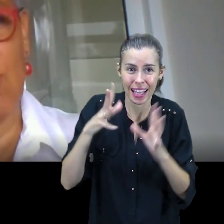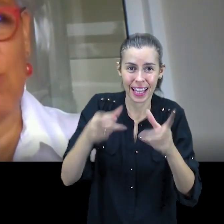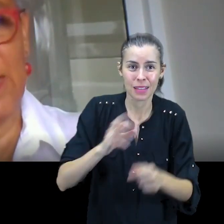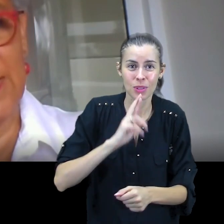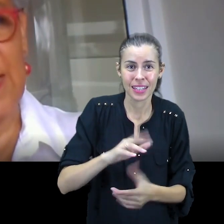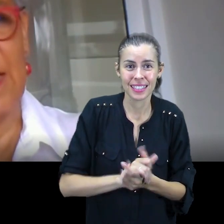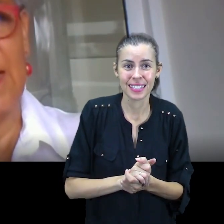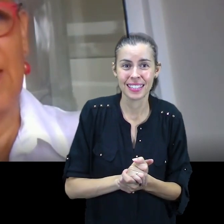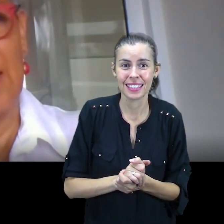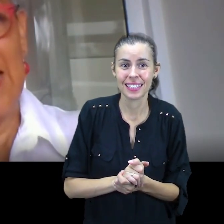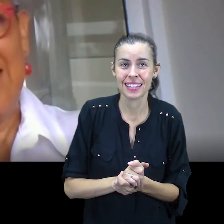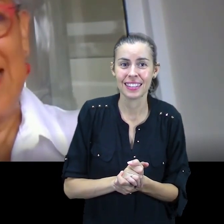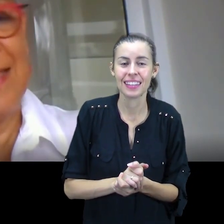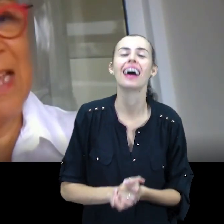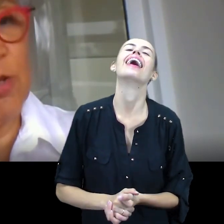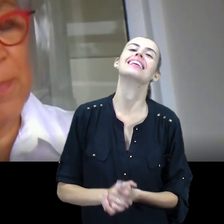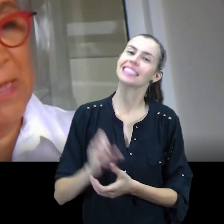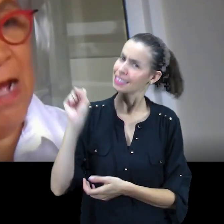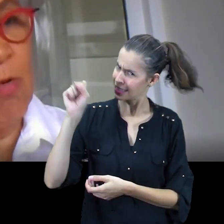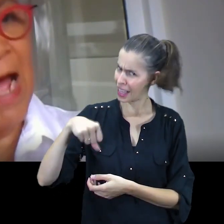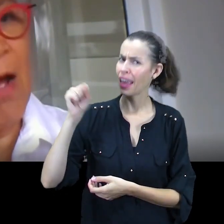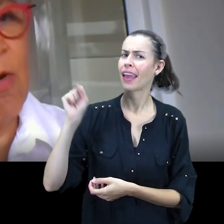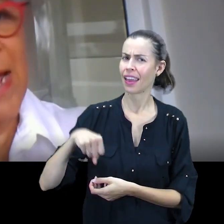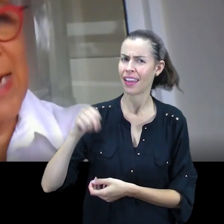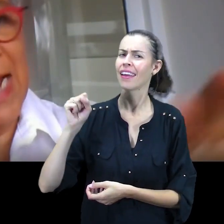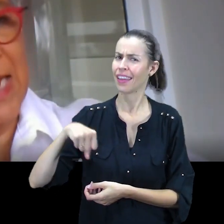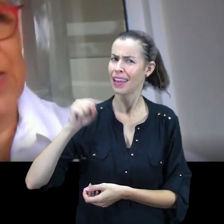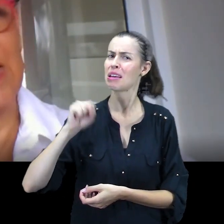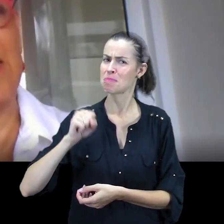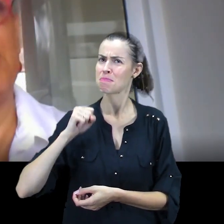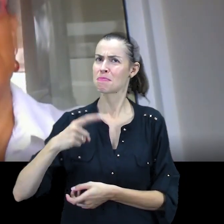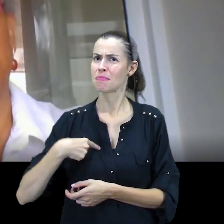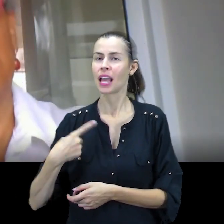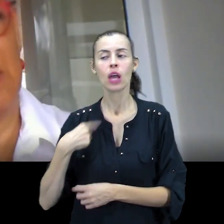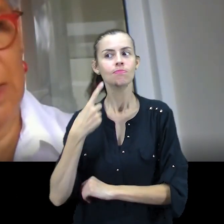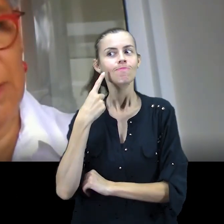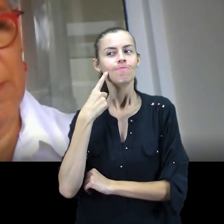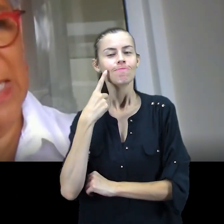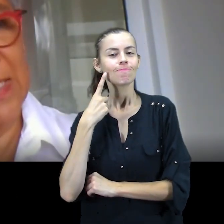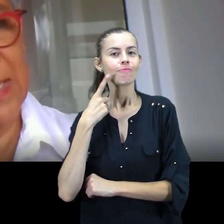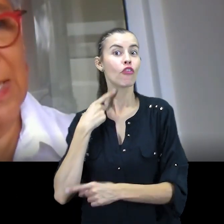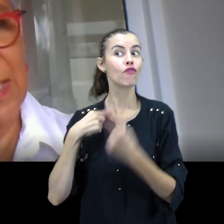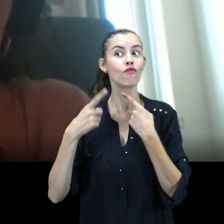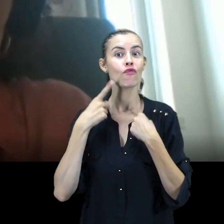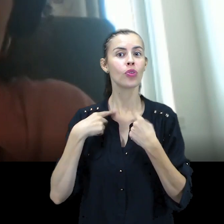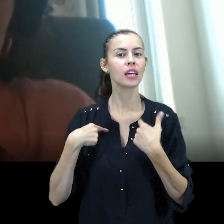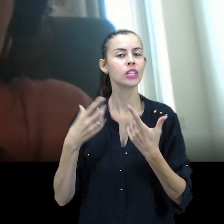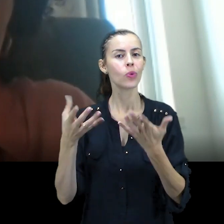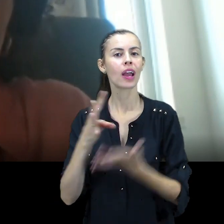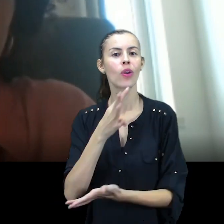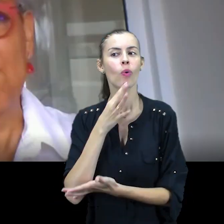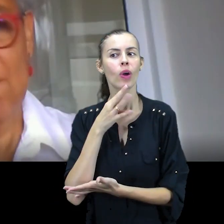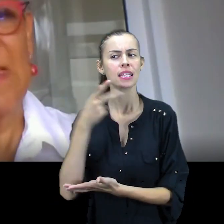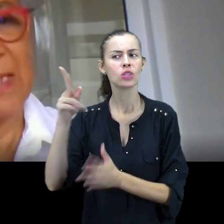Vitória da Conquista. Tem hospital lá ou é na rede? É na rede do SUS